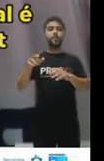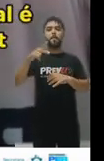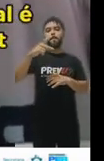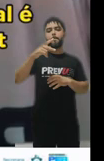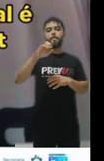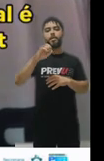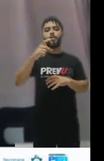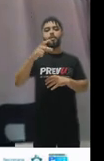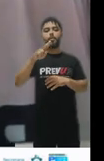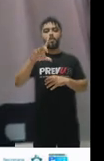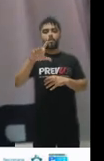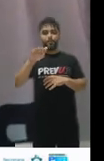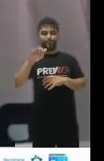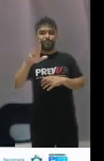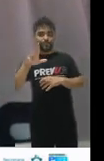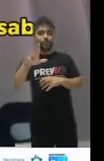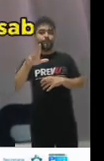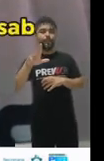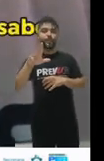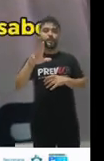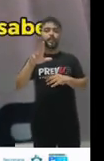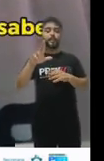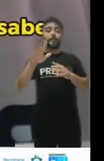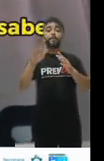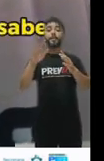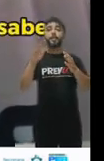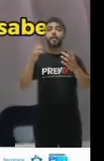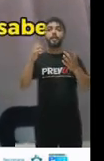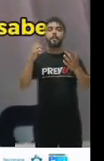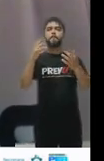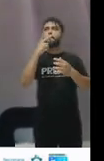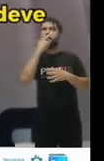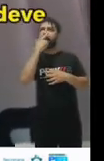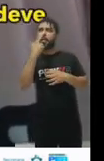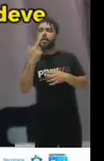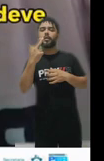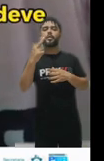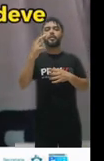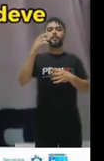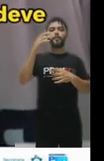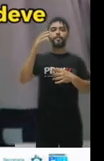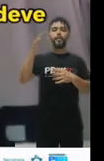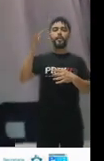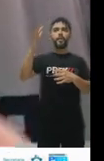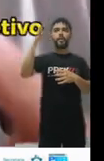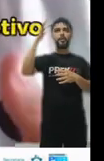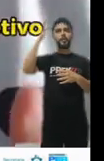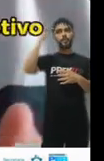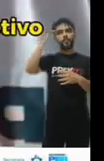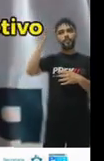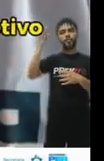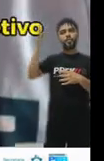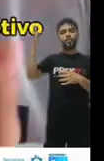um conceito Foucaultiano, Michel de Foucault, ele deixa isso bem claro, sabe? Uma educação que você deve guiar